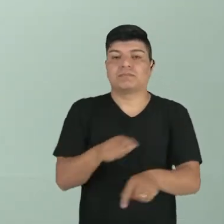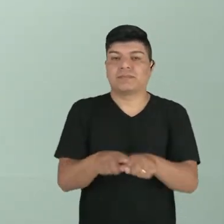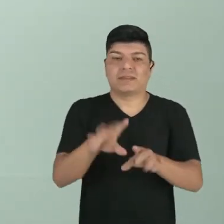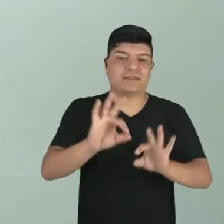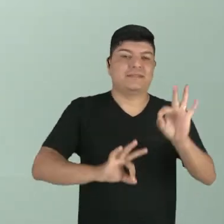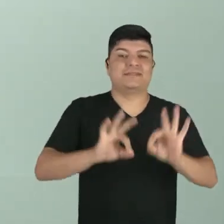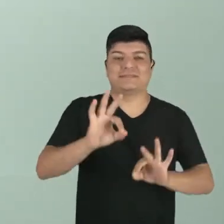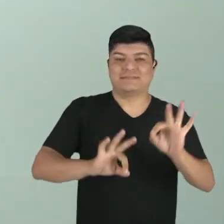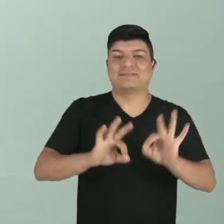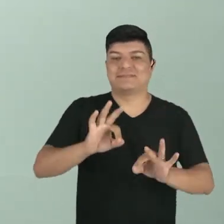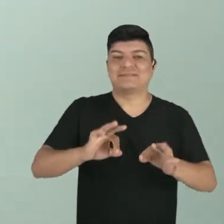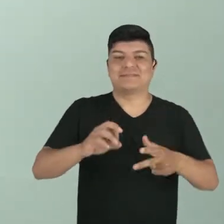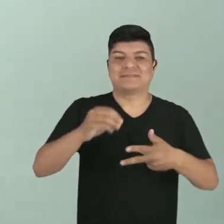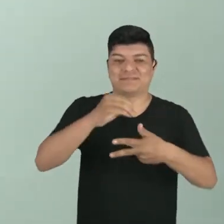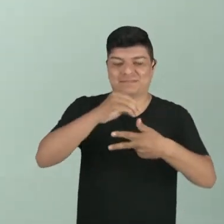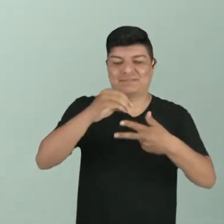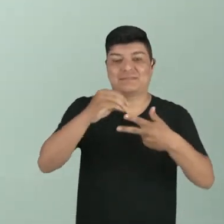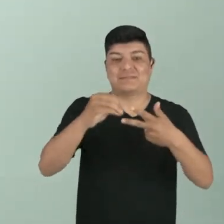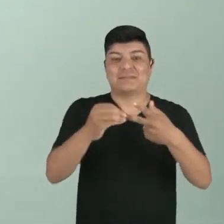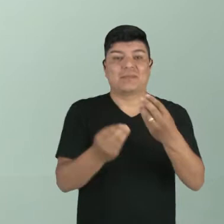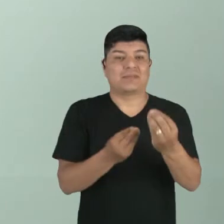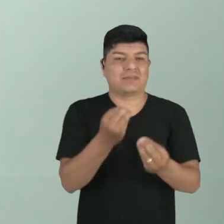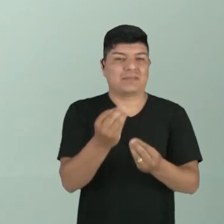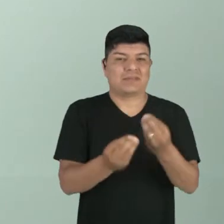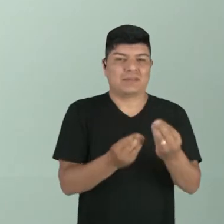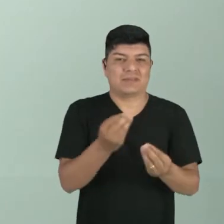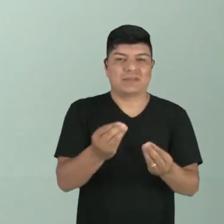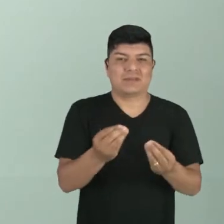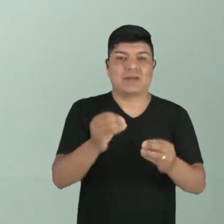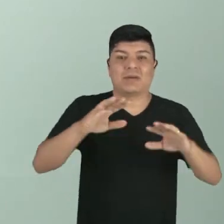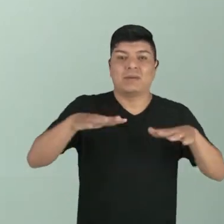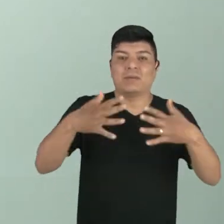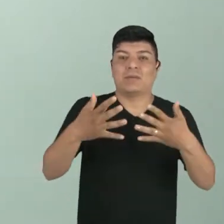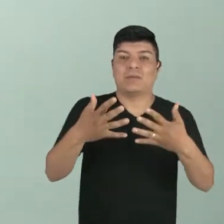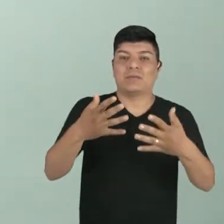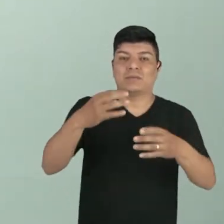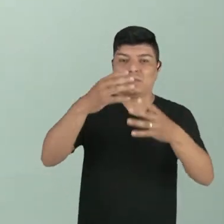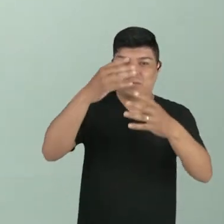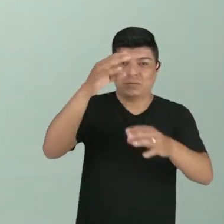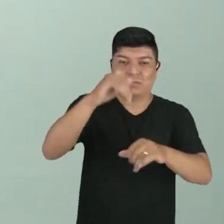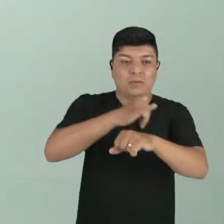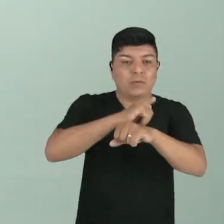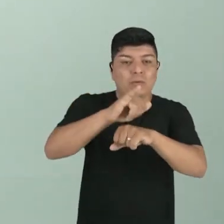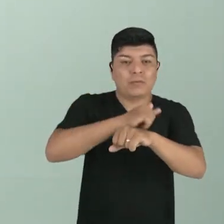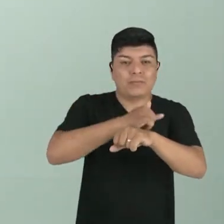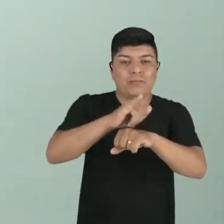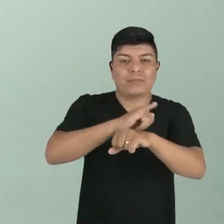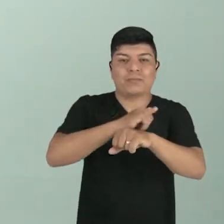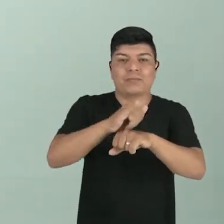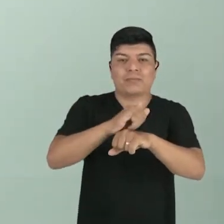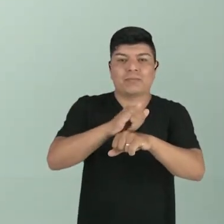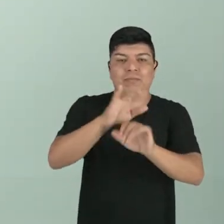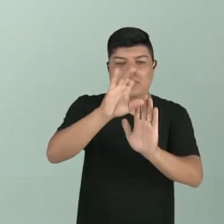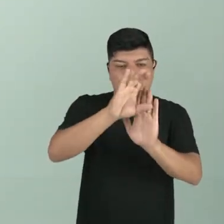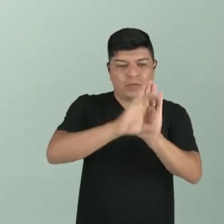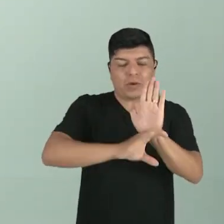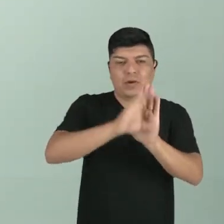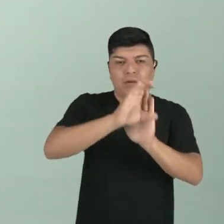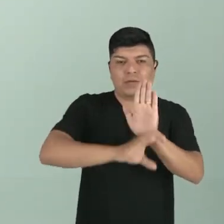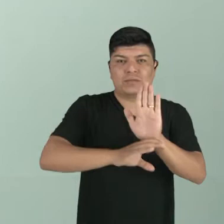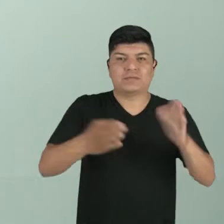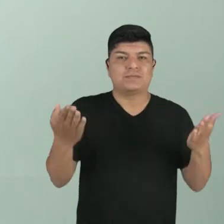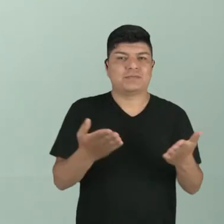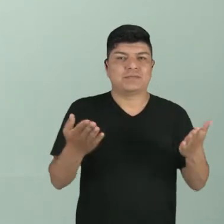esteja se preparando para o Enem Como é que vai funcionar como é que vai ser a metodologia da nossa aula vai ser uma aula conceitual